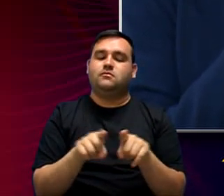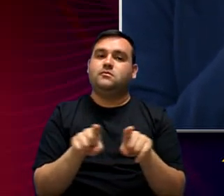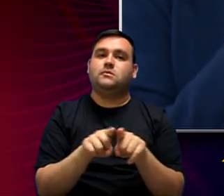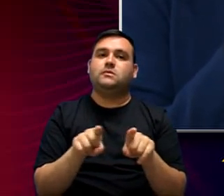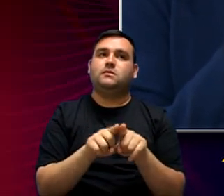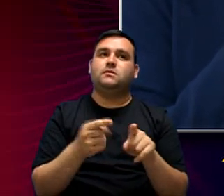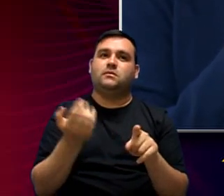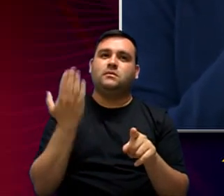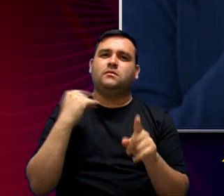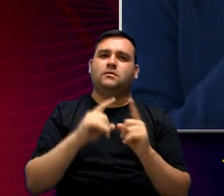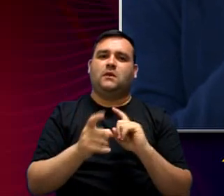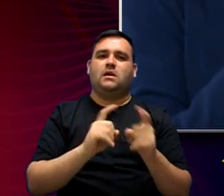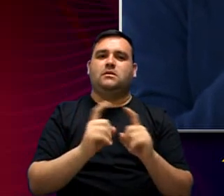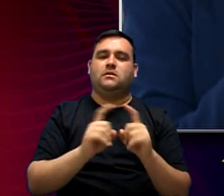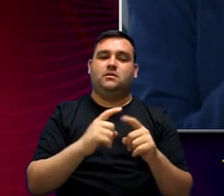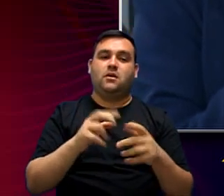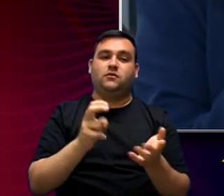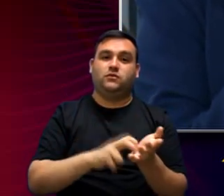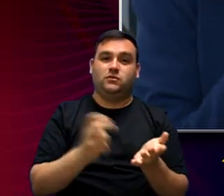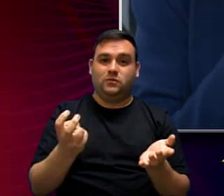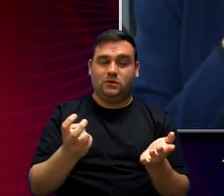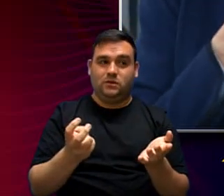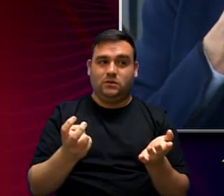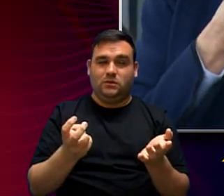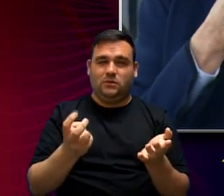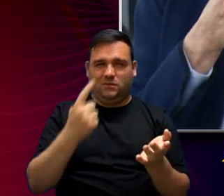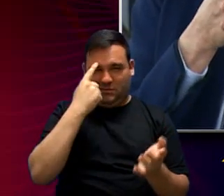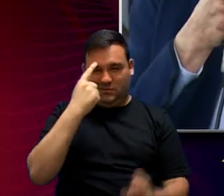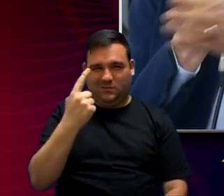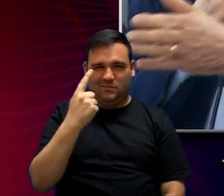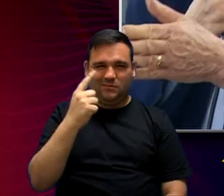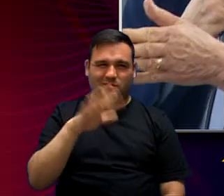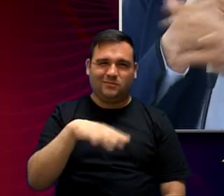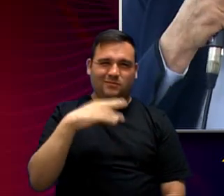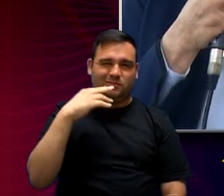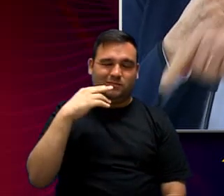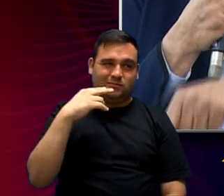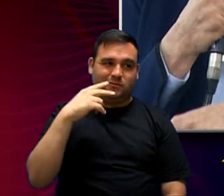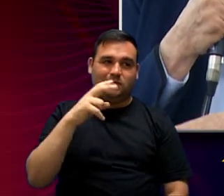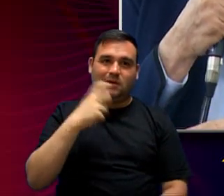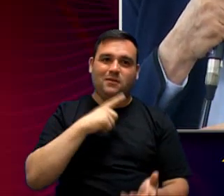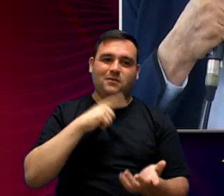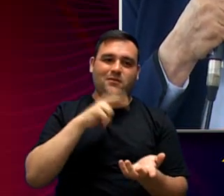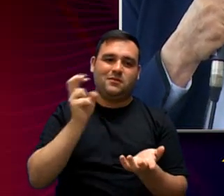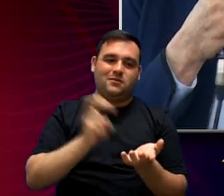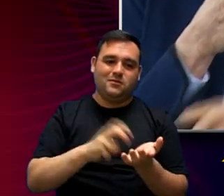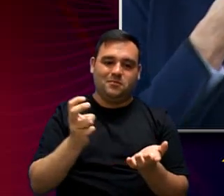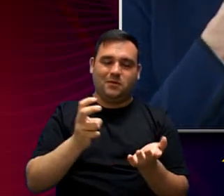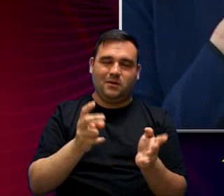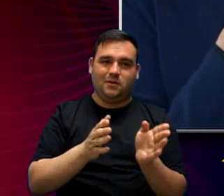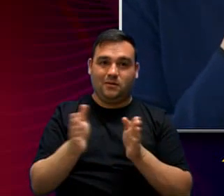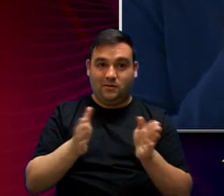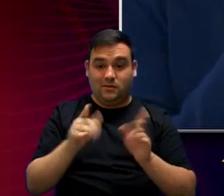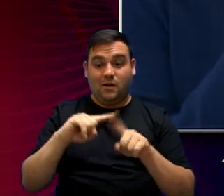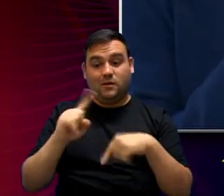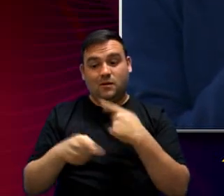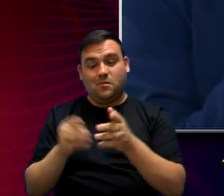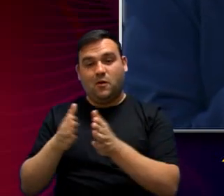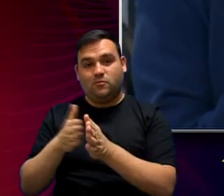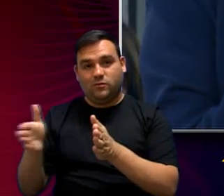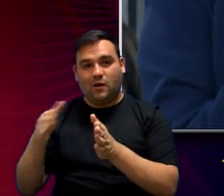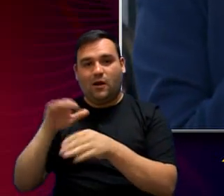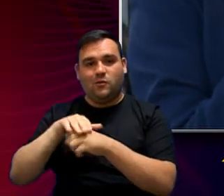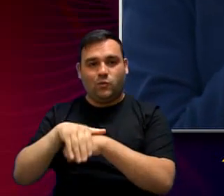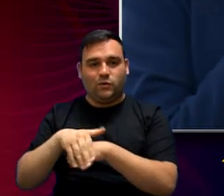Nós também tivemos sessões de manhã, né, vereador Martinez, Donizete? Tivemos sessões de manhã, um período, e depois passou para a